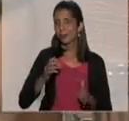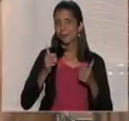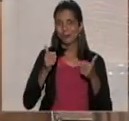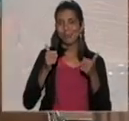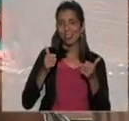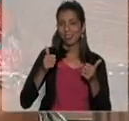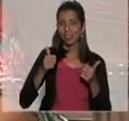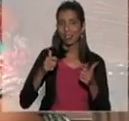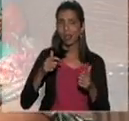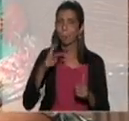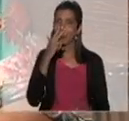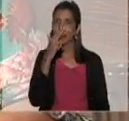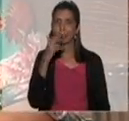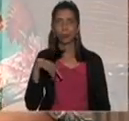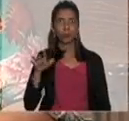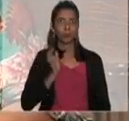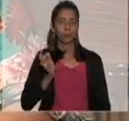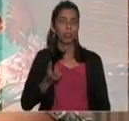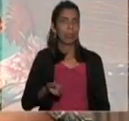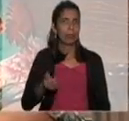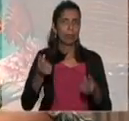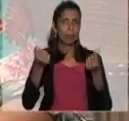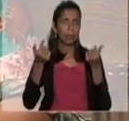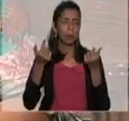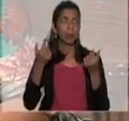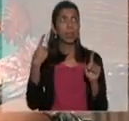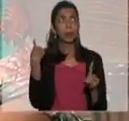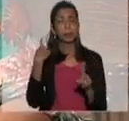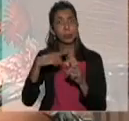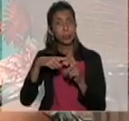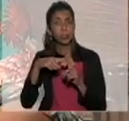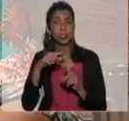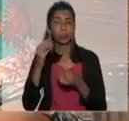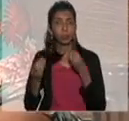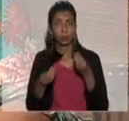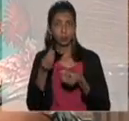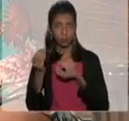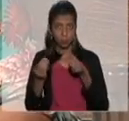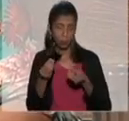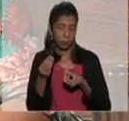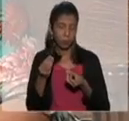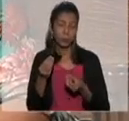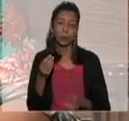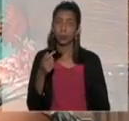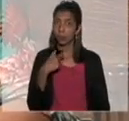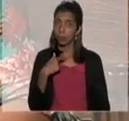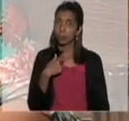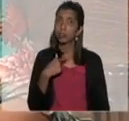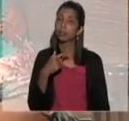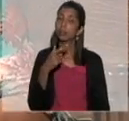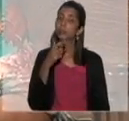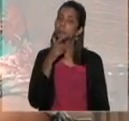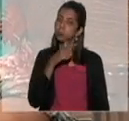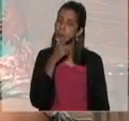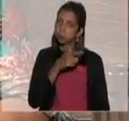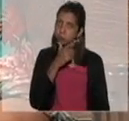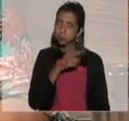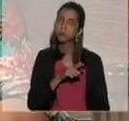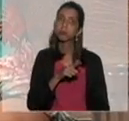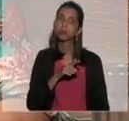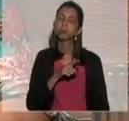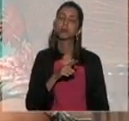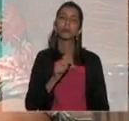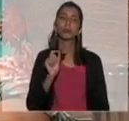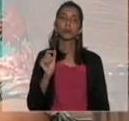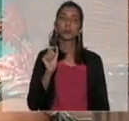nascida como se diz né e eu acho que isso foi positivo no sentido de que me deu a condição